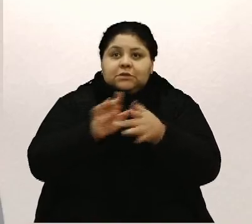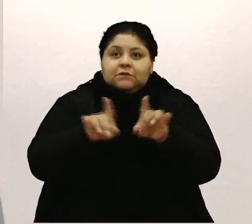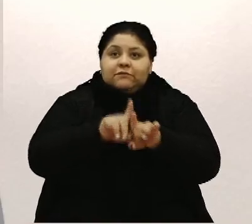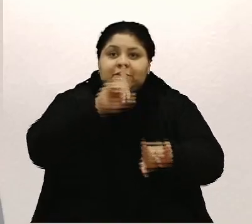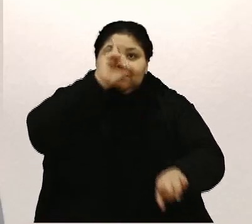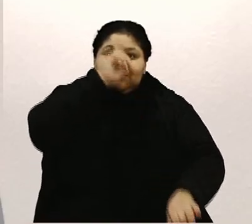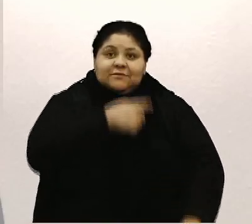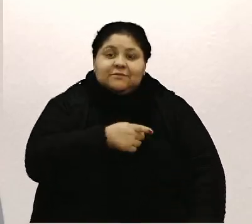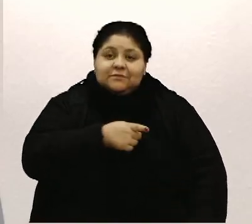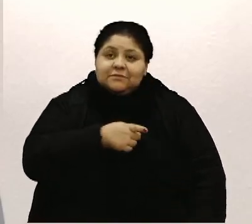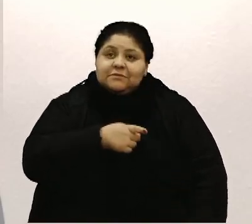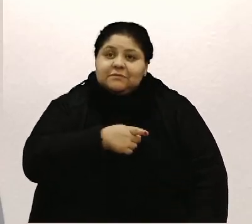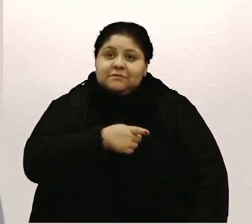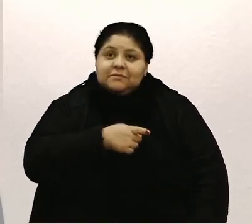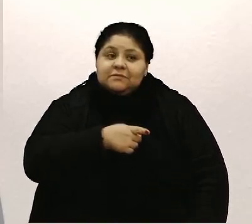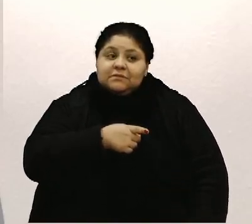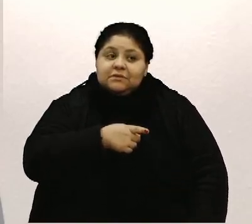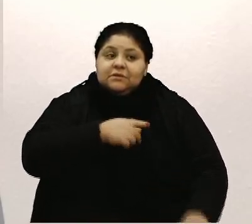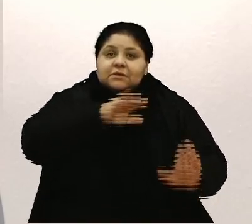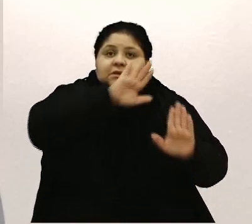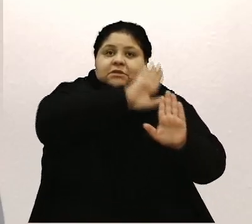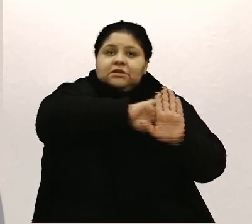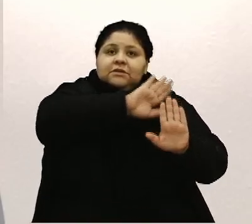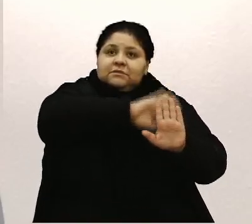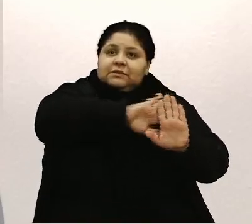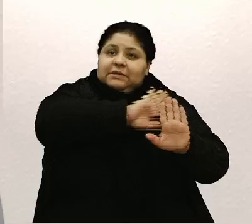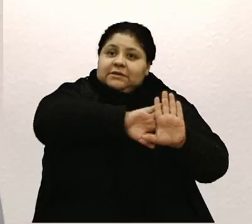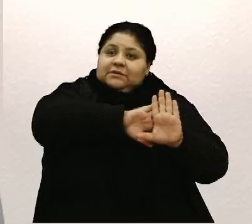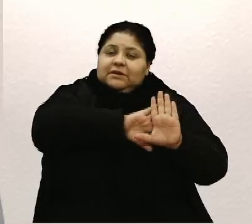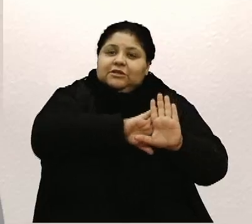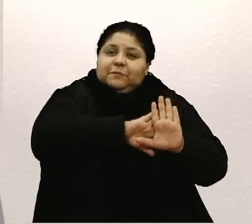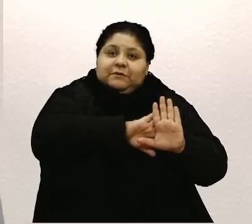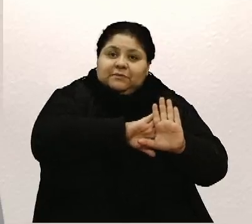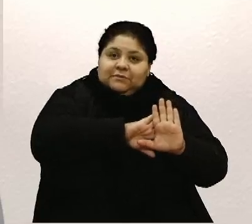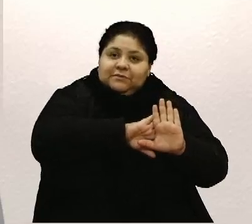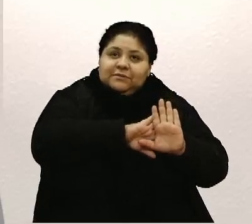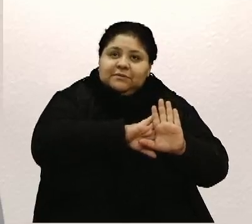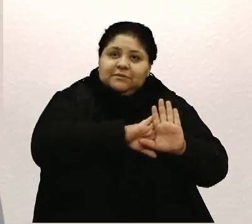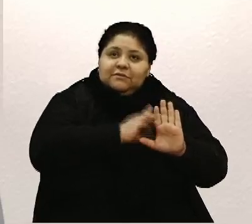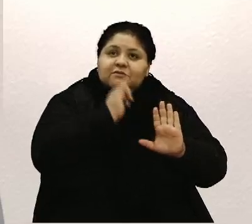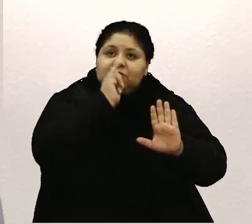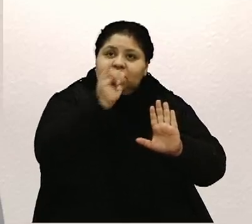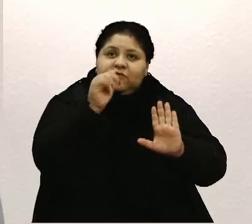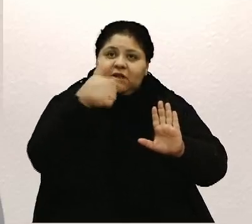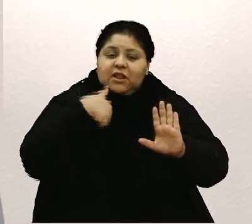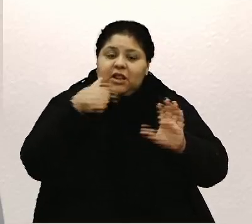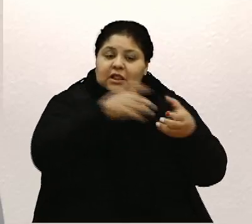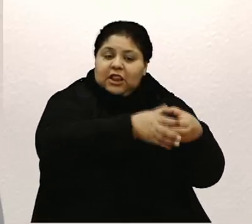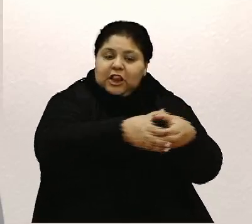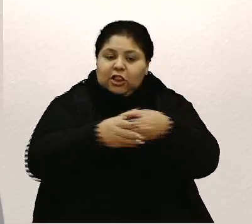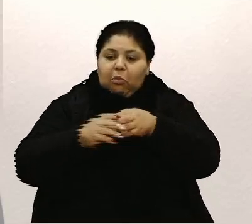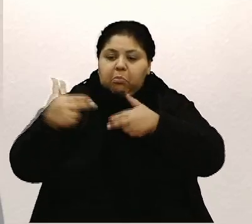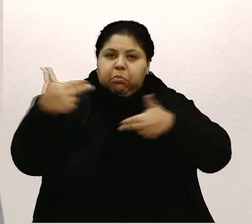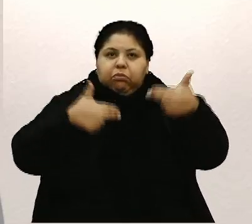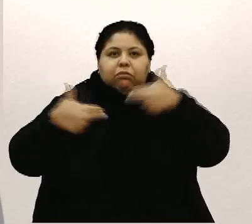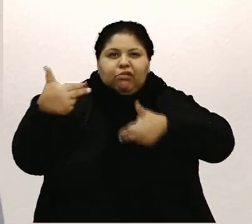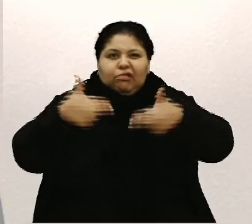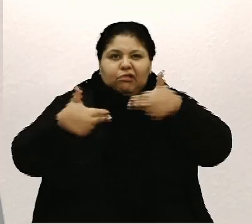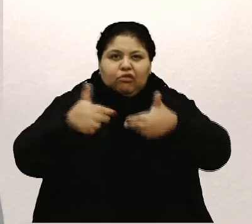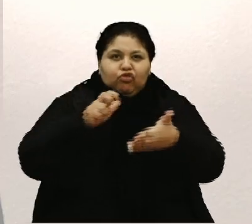diretamente. Ataco ideologias. Mas dizer que somos da turma da guilhotina ficou